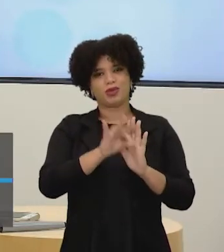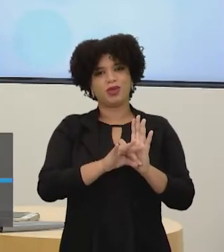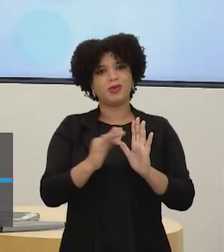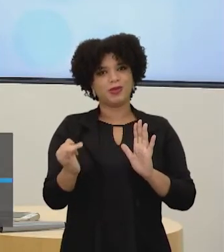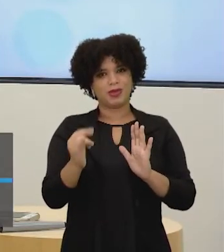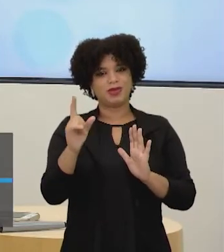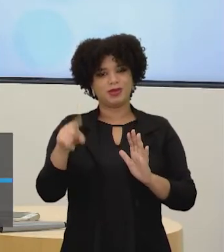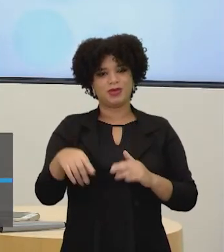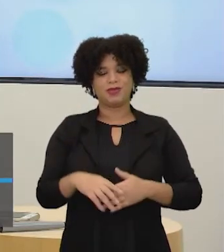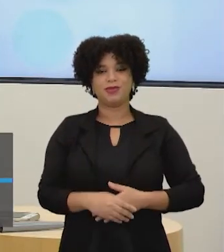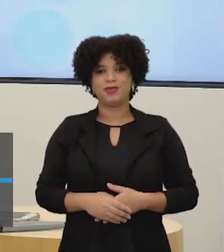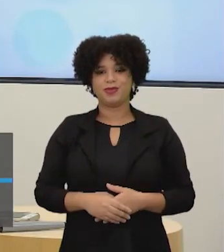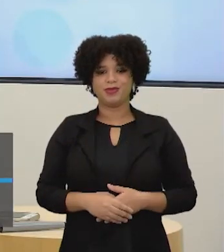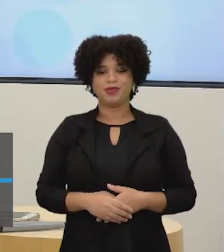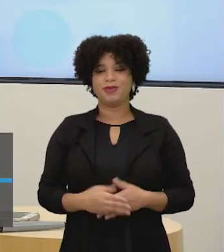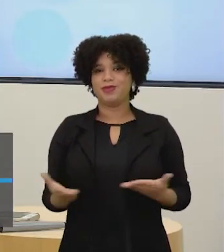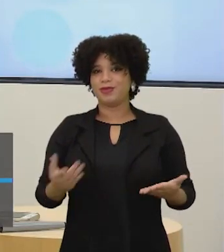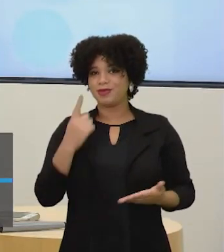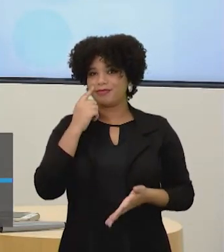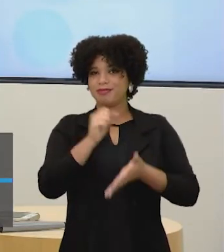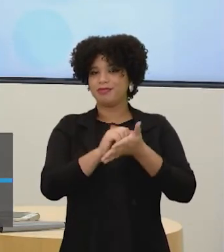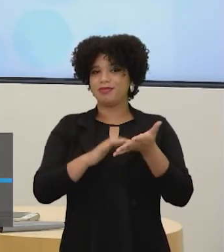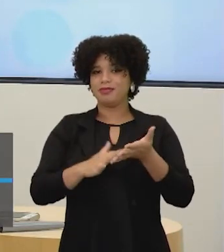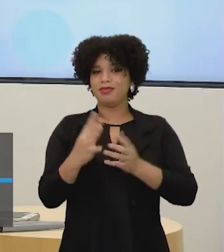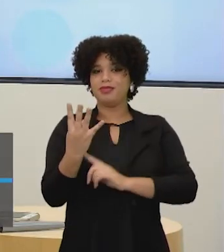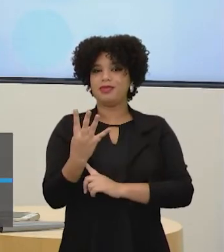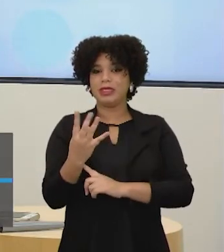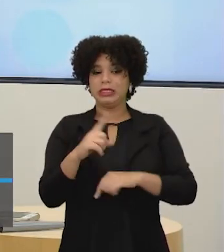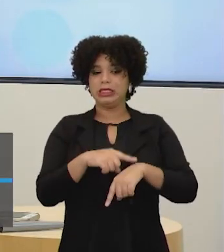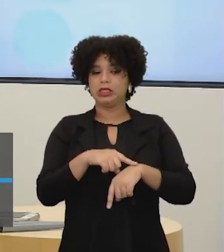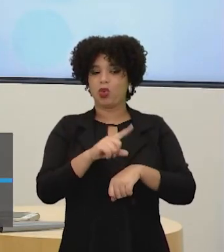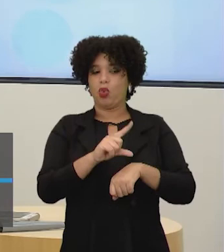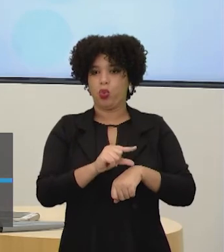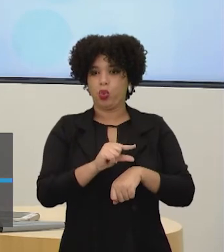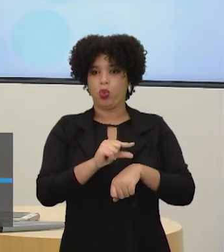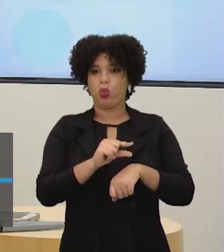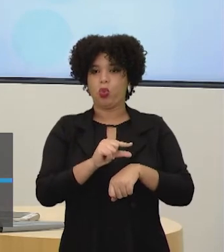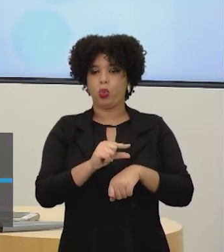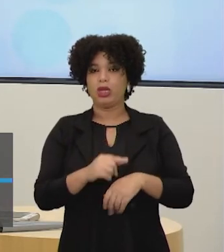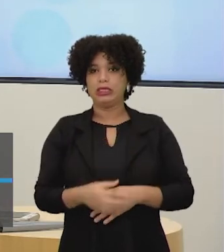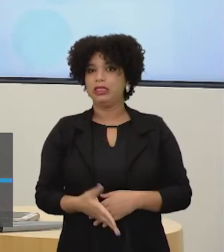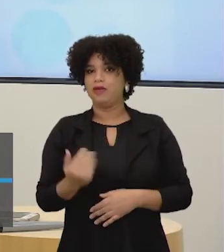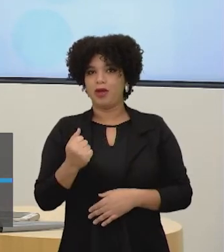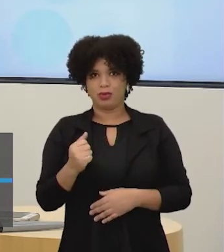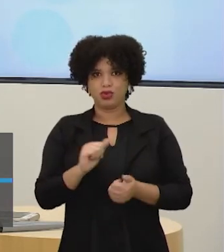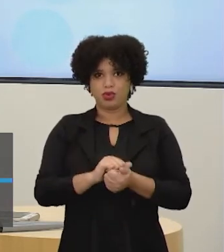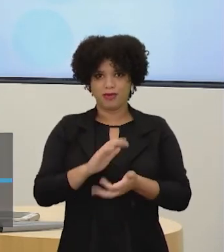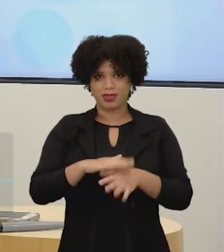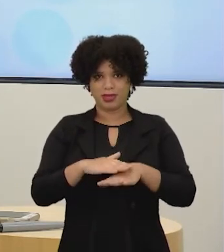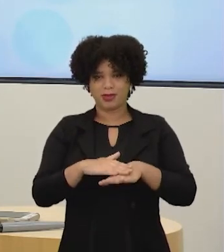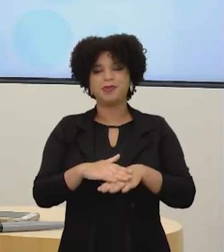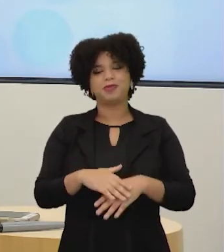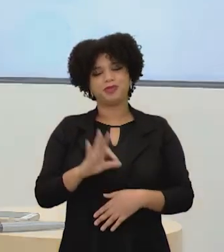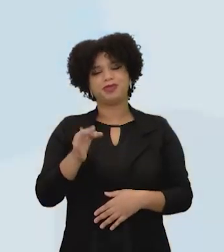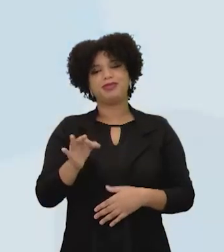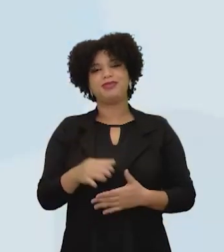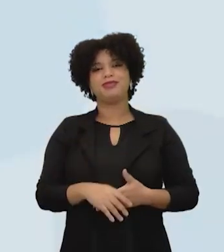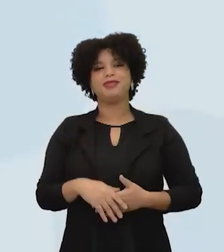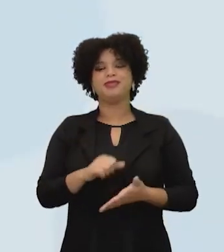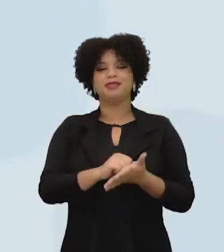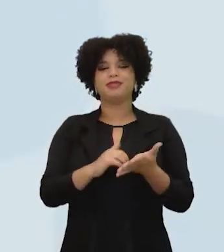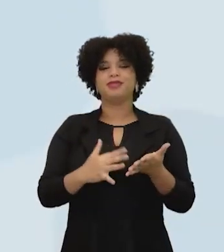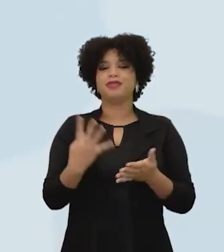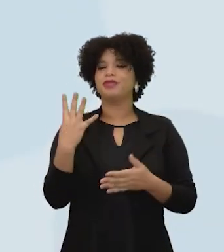importante. Vamos para a atividade 4, a gente já está com o tempo um pouco esgotando, então a gente vai fazendo junto aqui, tá? Atividade 4 é assim,